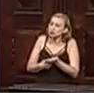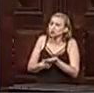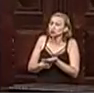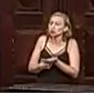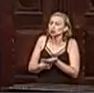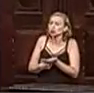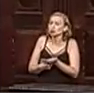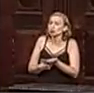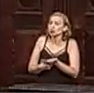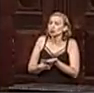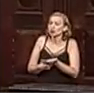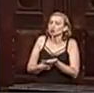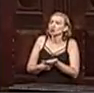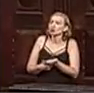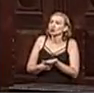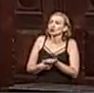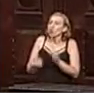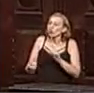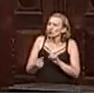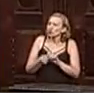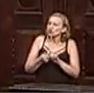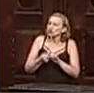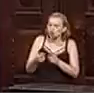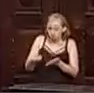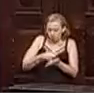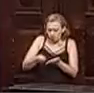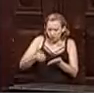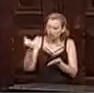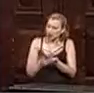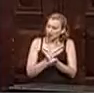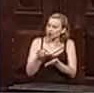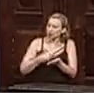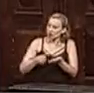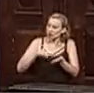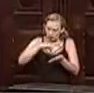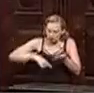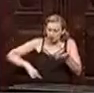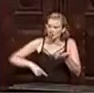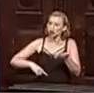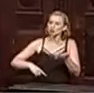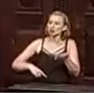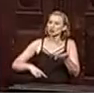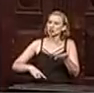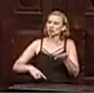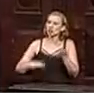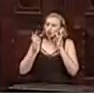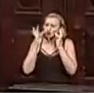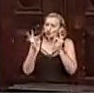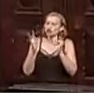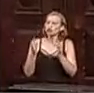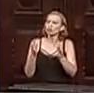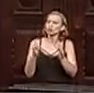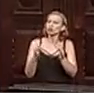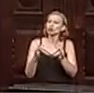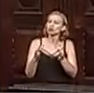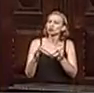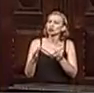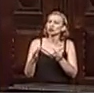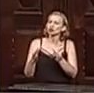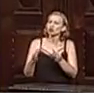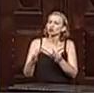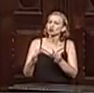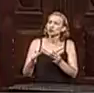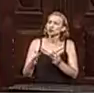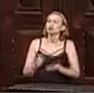formal, objetivo, documentado, registrado em cartório, com testemunhas, de que a implantação do